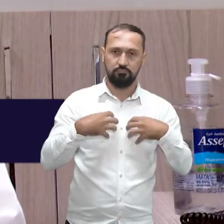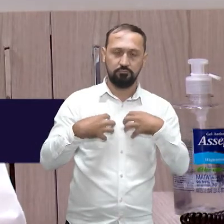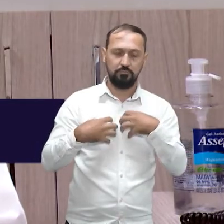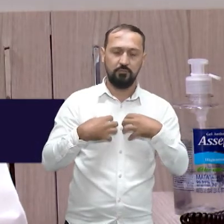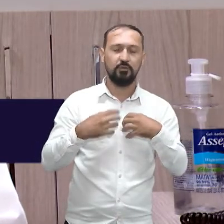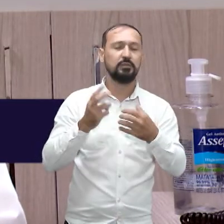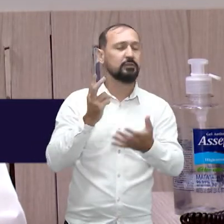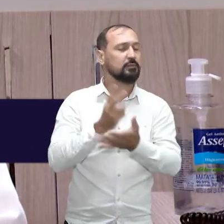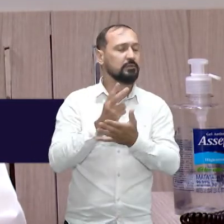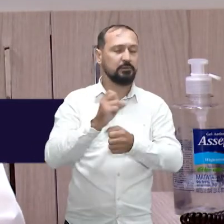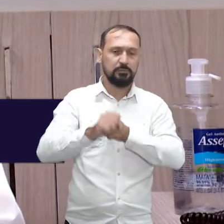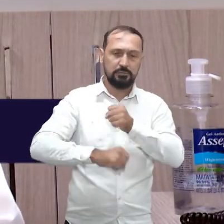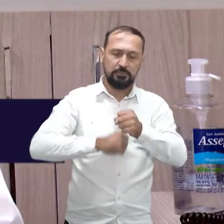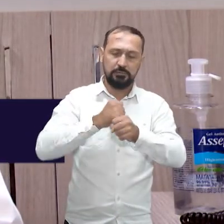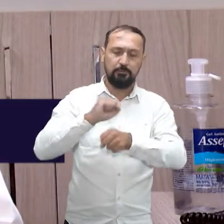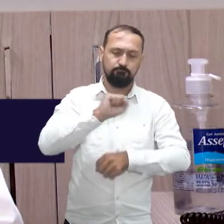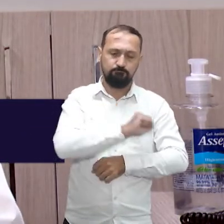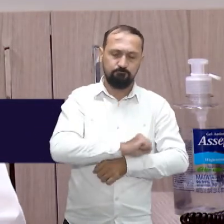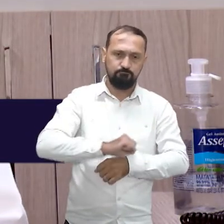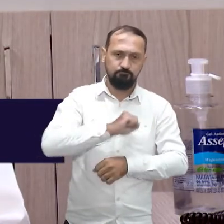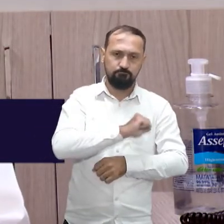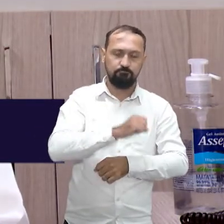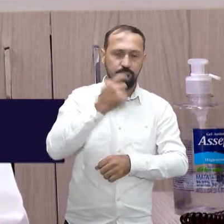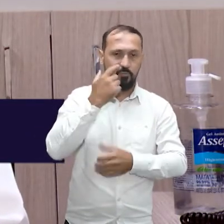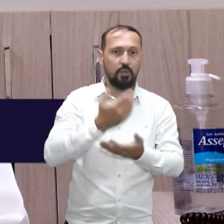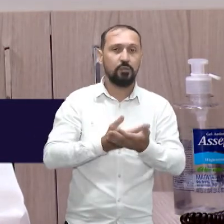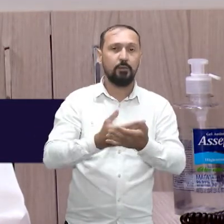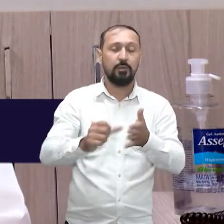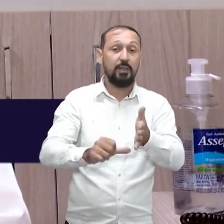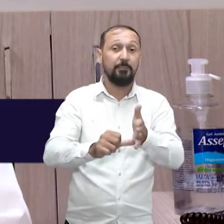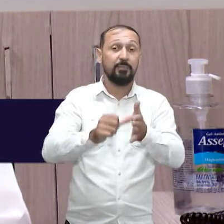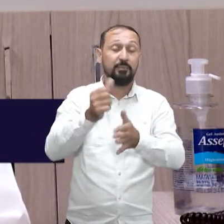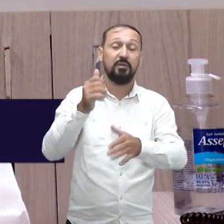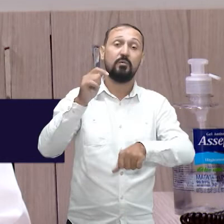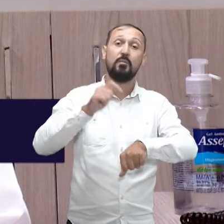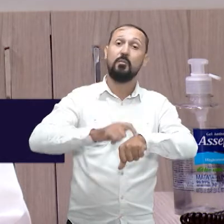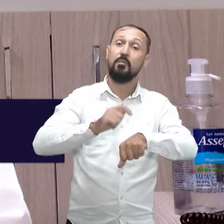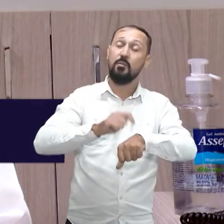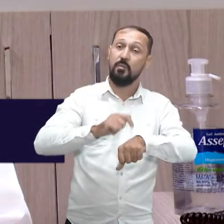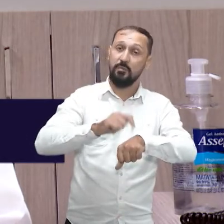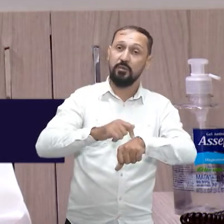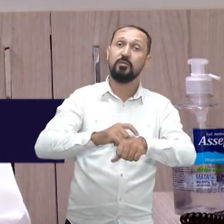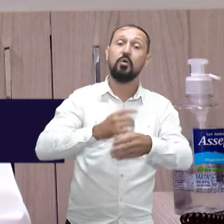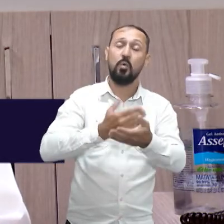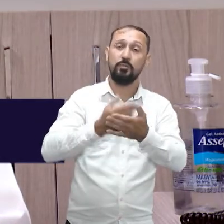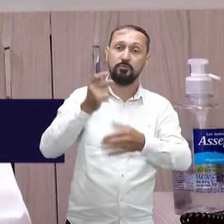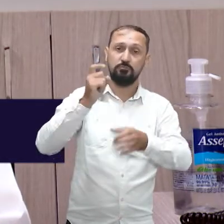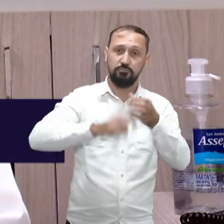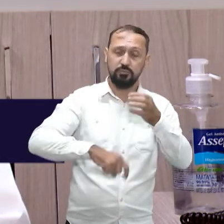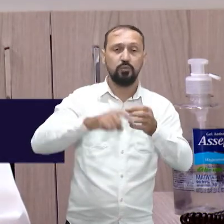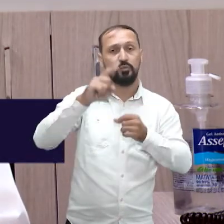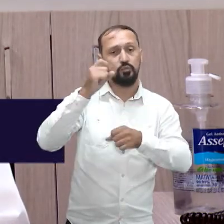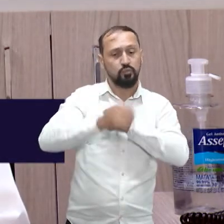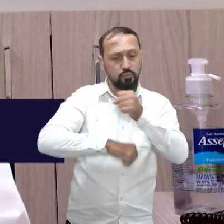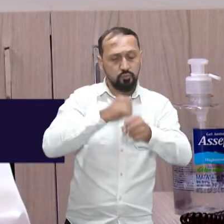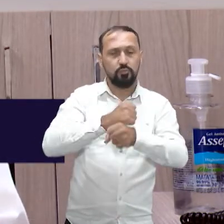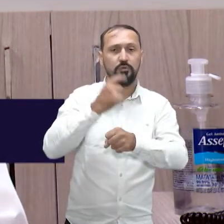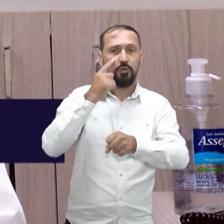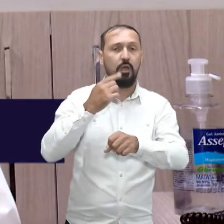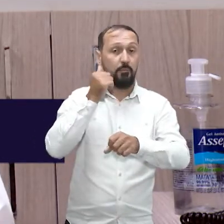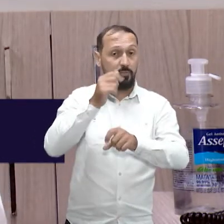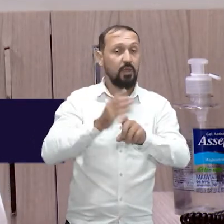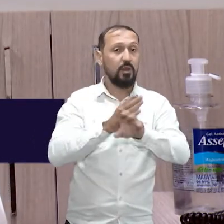mama, fazendo a mamografia de forma anual. Em relação ao colo de útero, a partir da primeira relação sexual, fazer o Papa